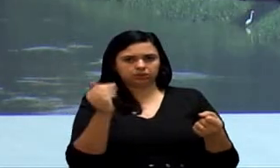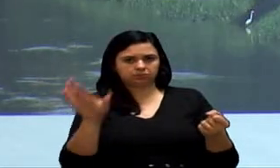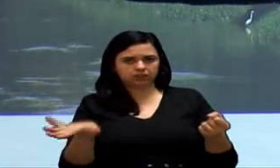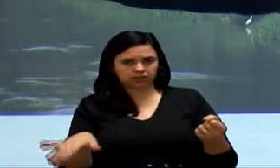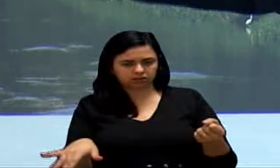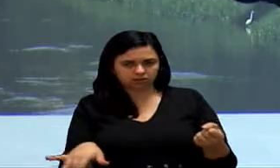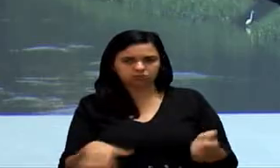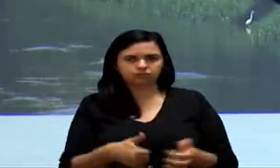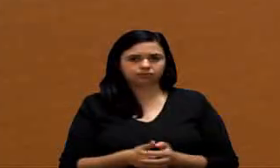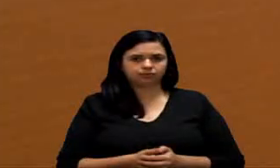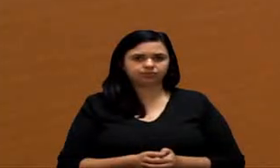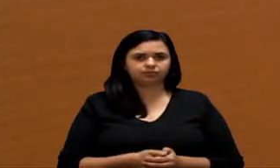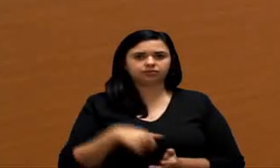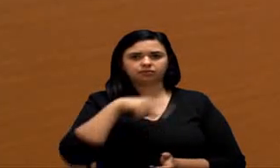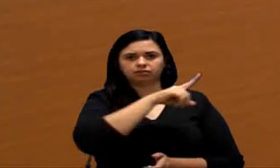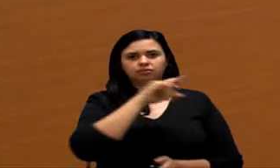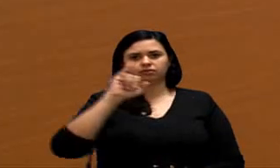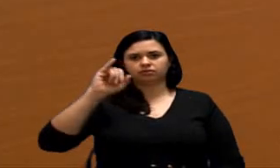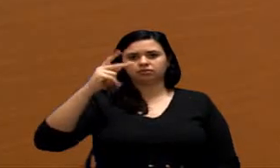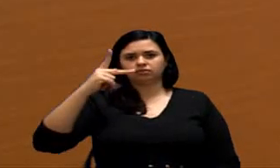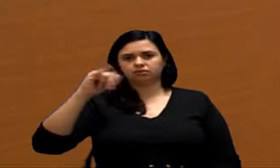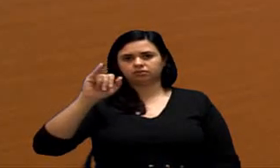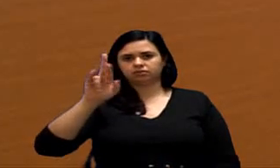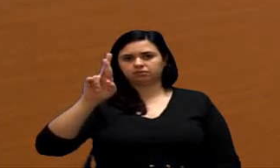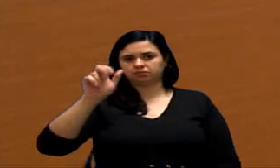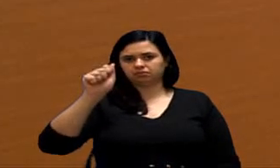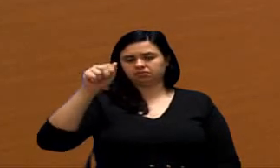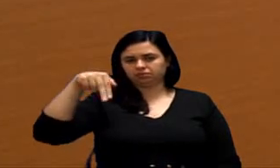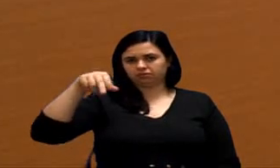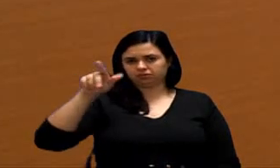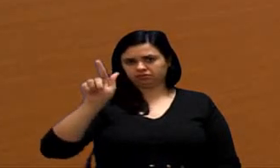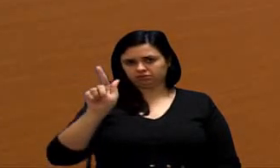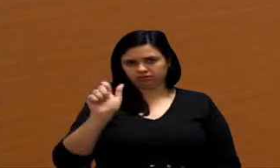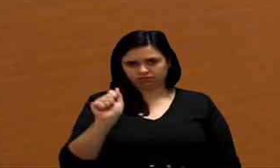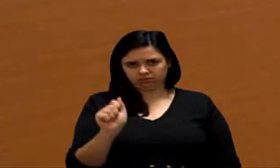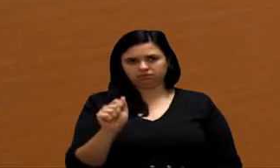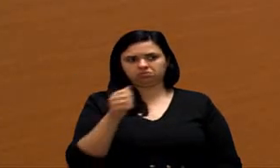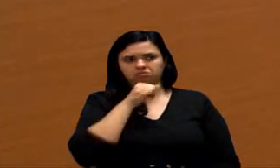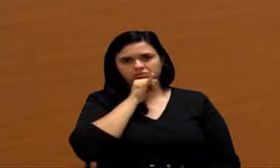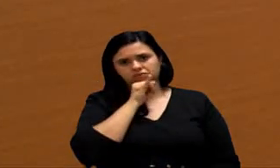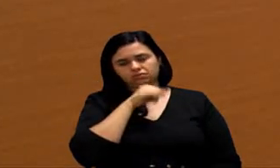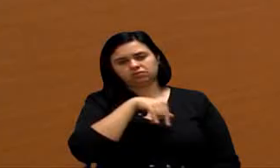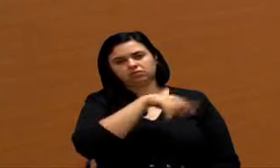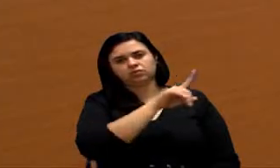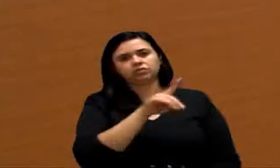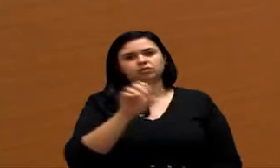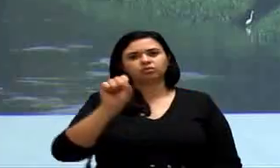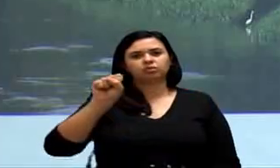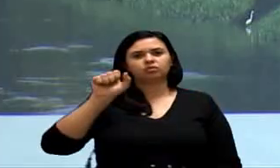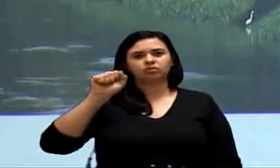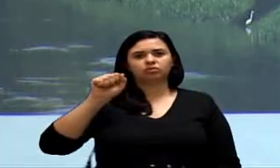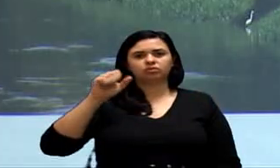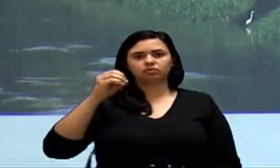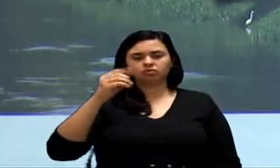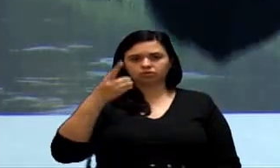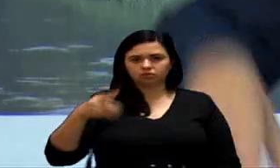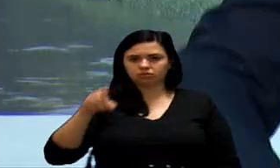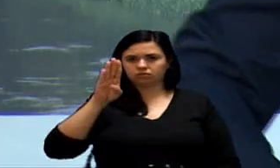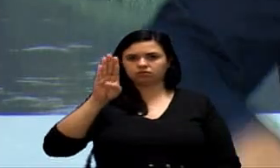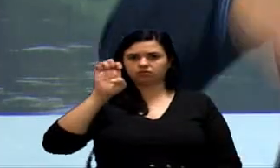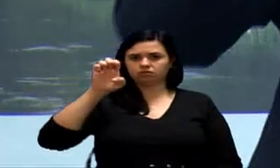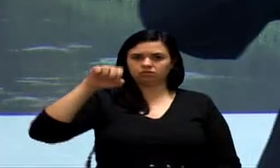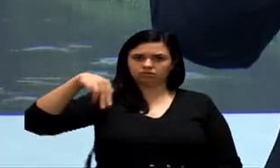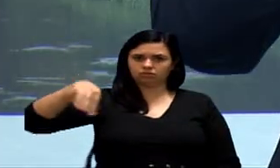para o Cláudio falou lá no Ipiranga, Vitão, deu um exemplo. Lá no Parque São Bento, que tem 90 mil pessoas, o Cristiano, lá no, na